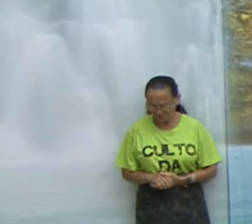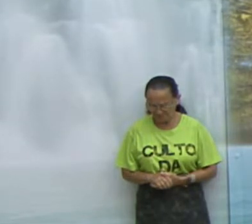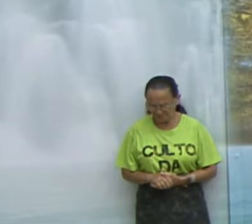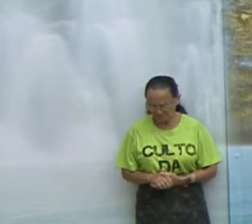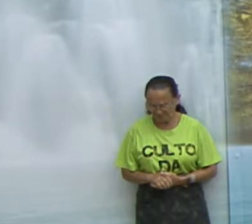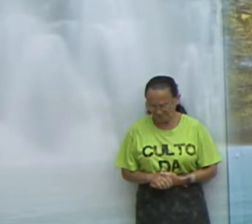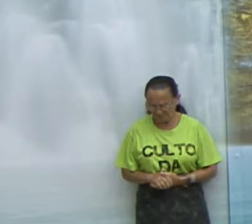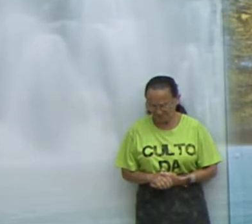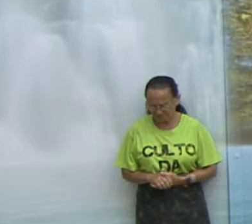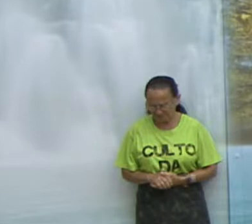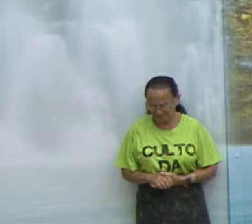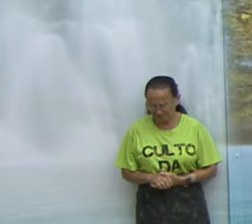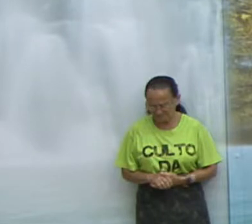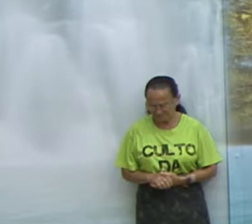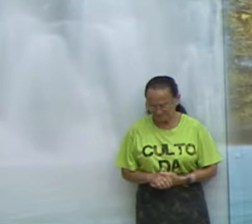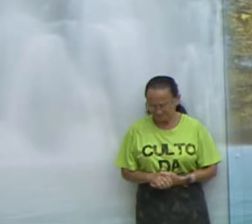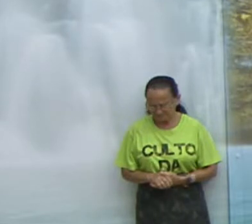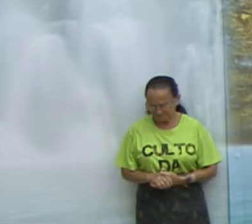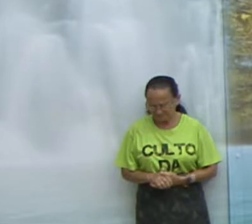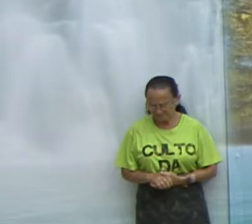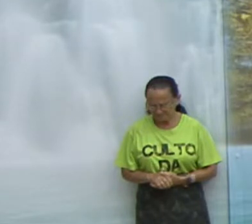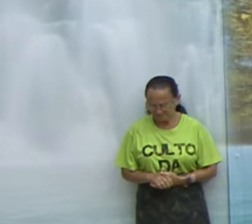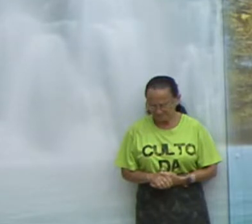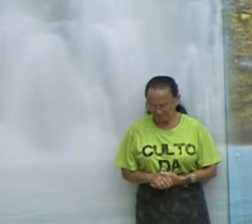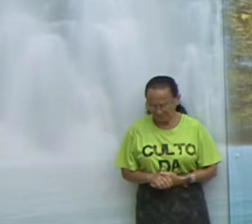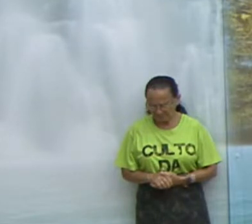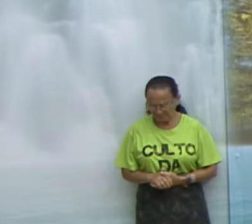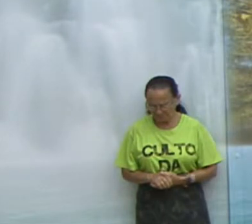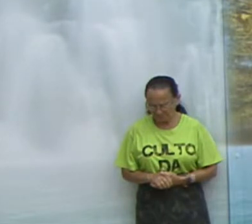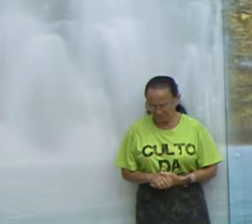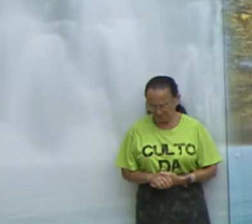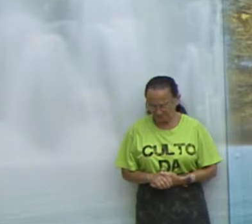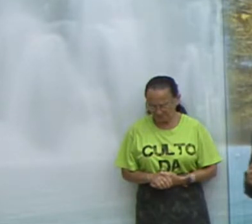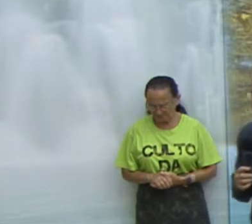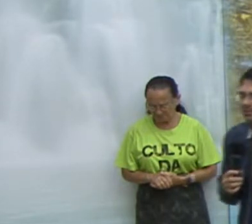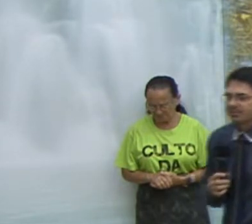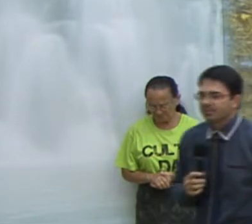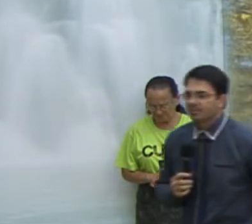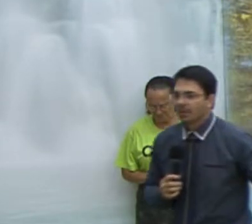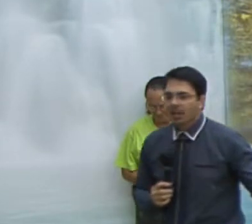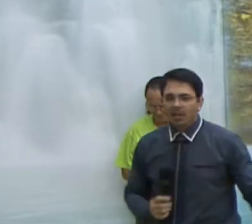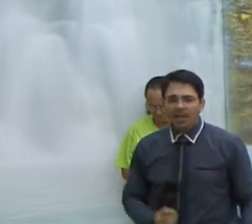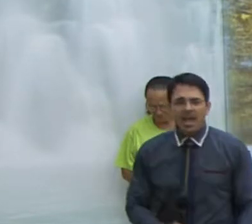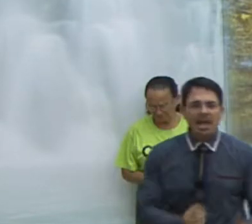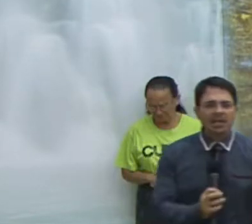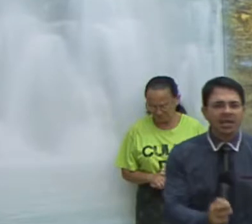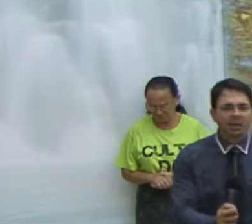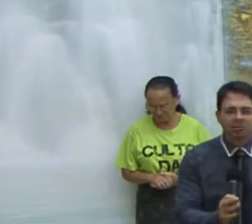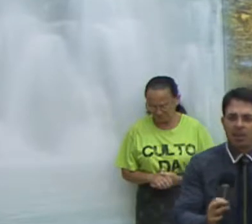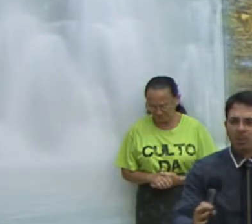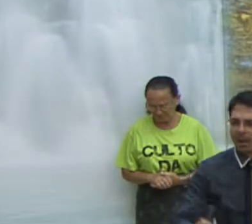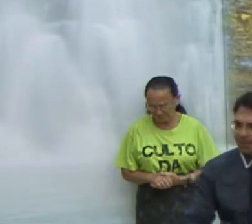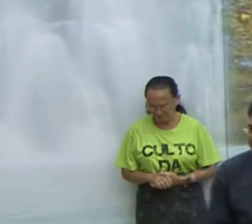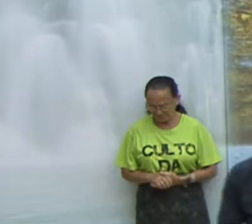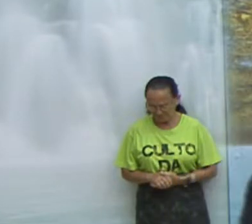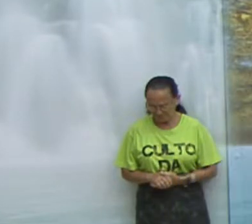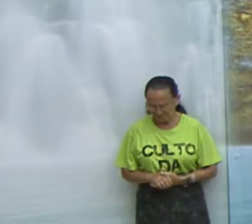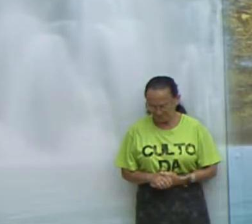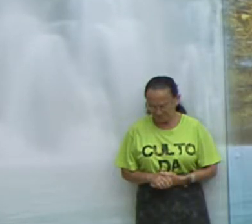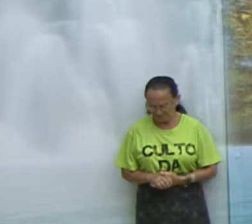O grande problema das pessoas é dizer o seguinte: você não sabe dos meus problemas. Quem aqui não tem